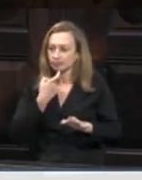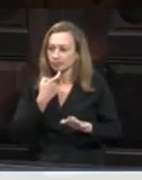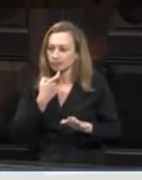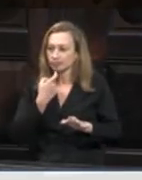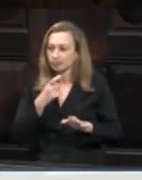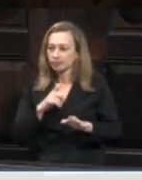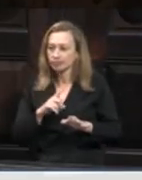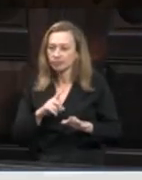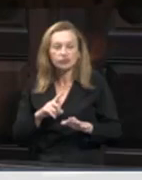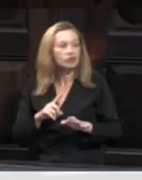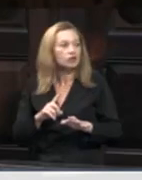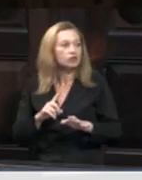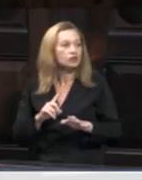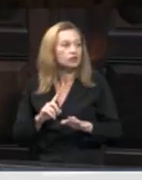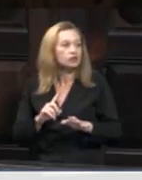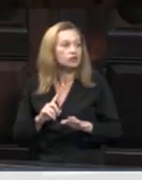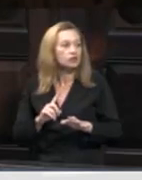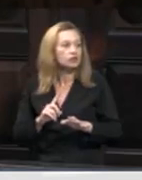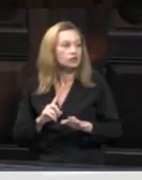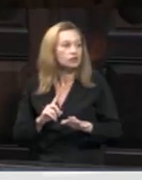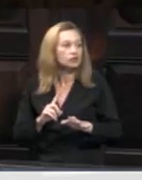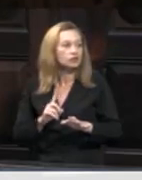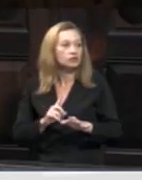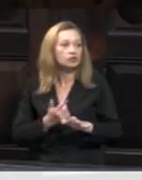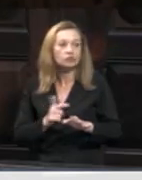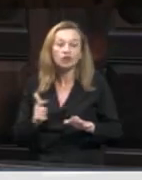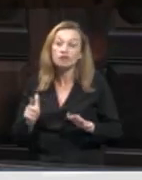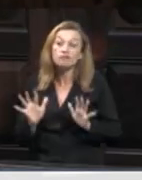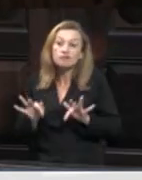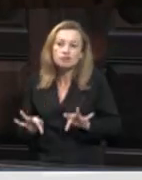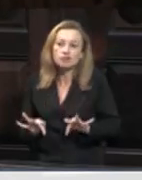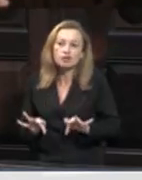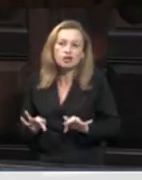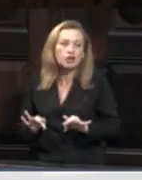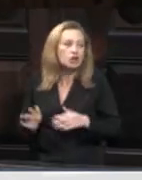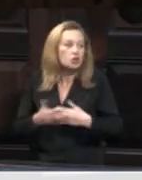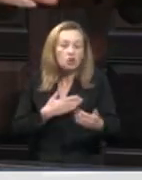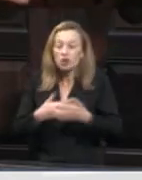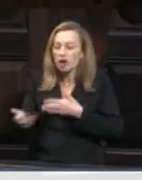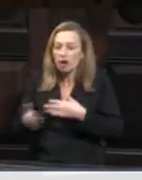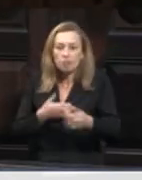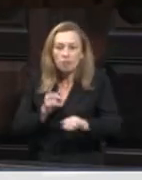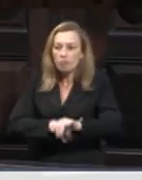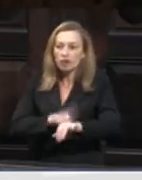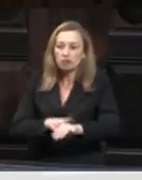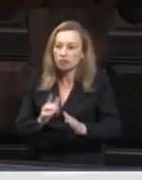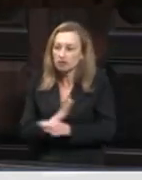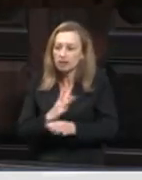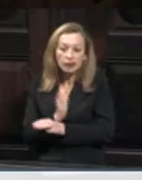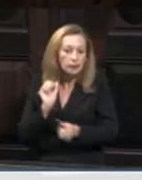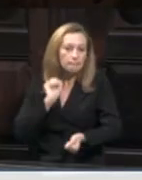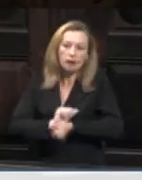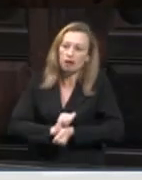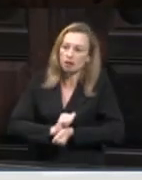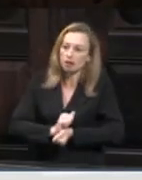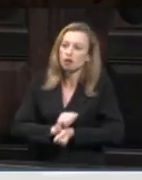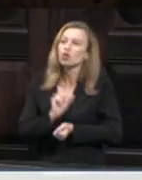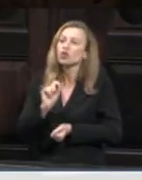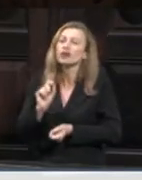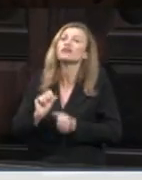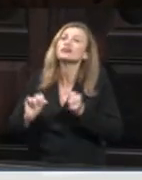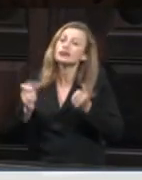Infinito. O royalty é um bem finito, deputado. A qualquer momento, a cidade para de receber essa compensação. E o que nós vamos